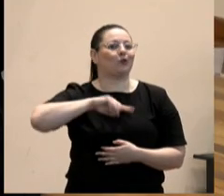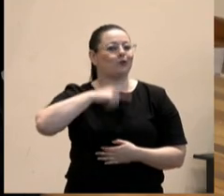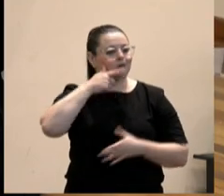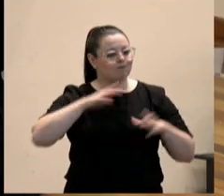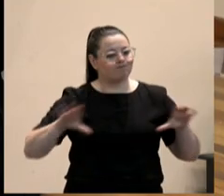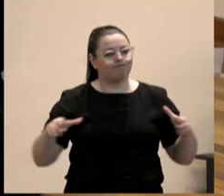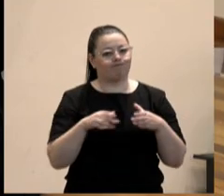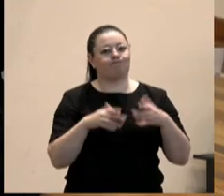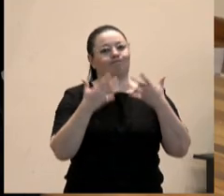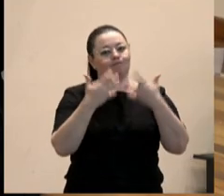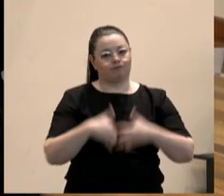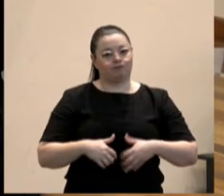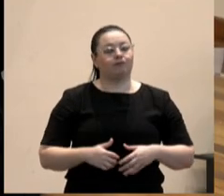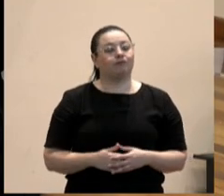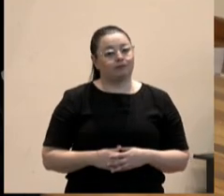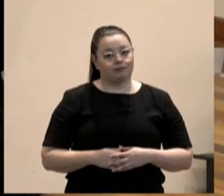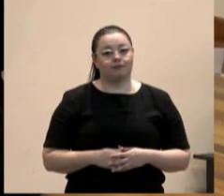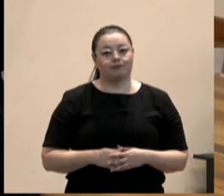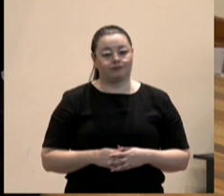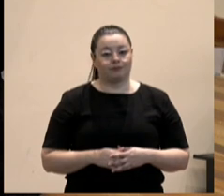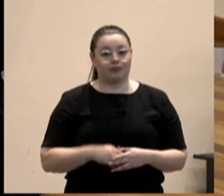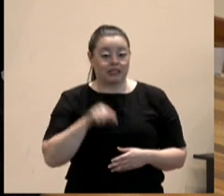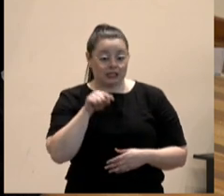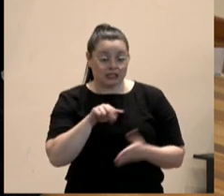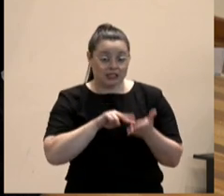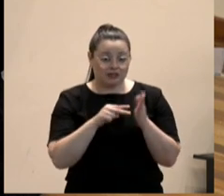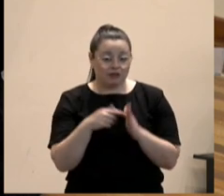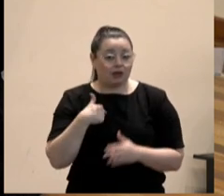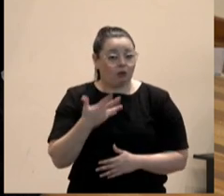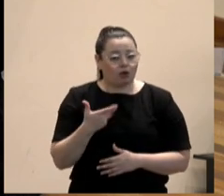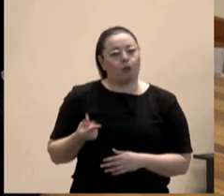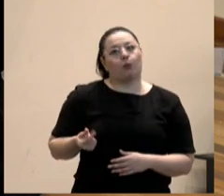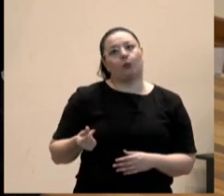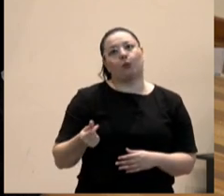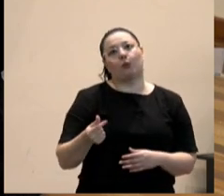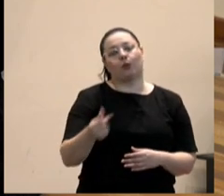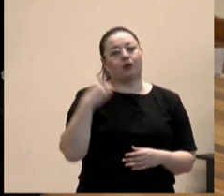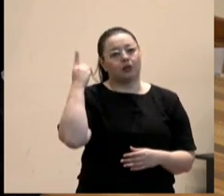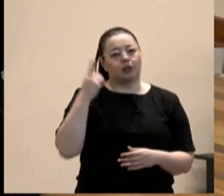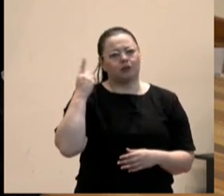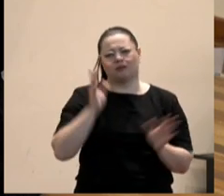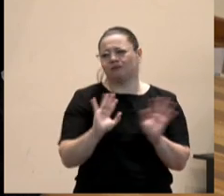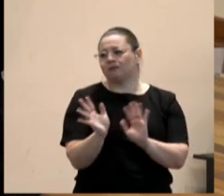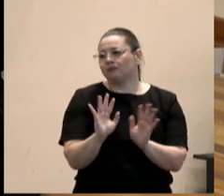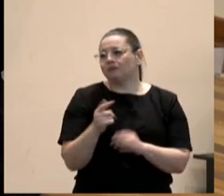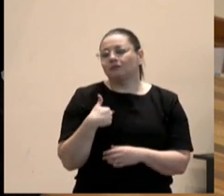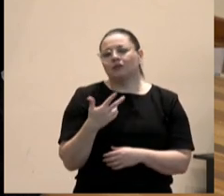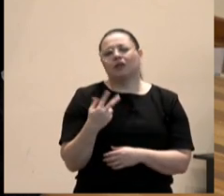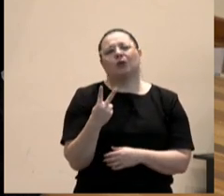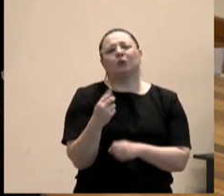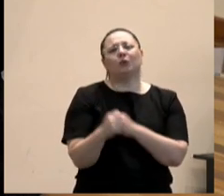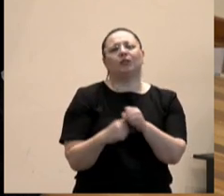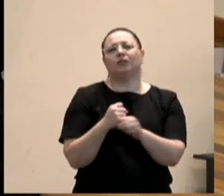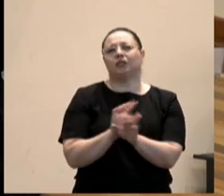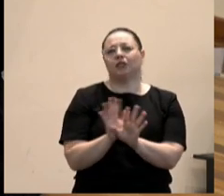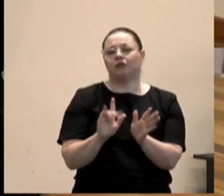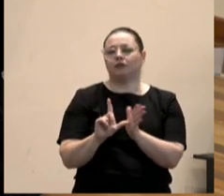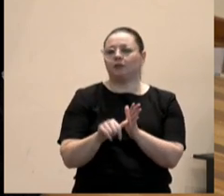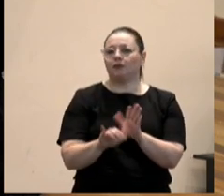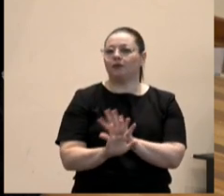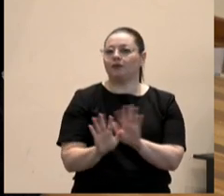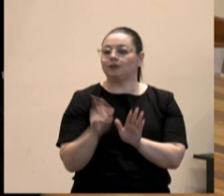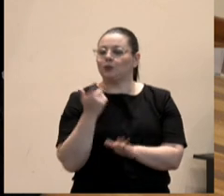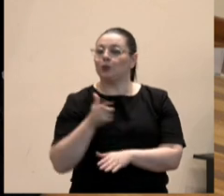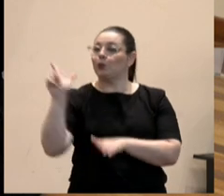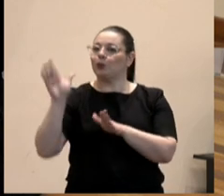Então, isso não quer dizer que eu quero ficar deputada a vida inteira, tá? Só mais 2 anos, depois vamos ver o que a gente faz. Tá bom?